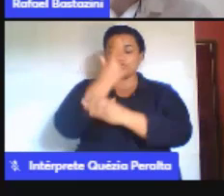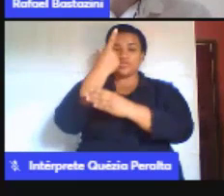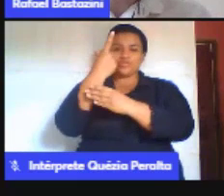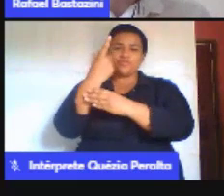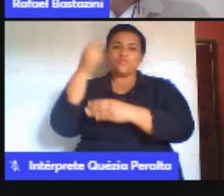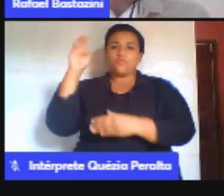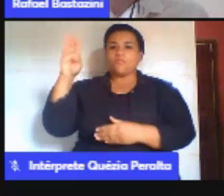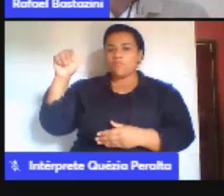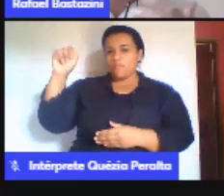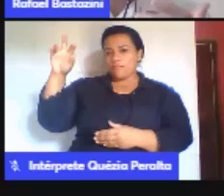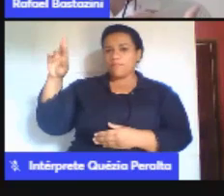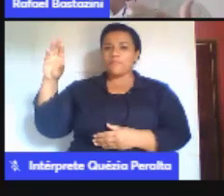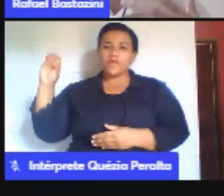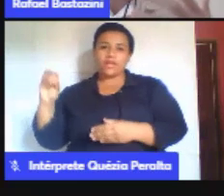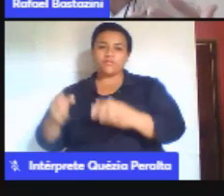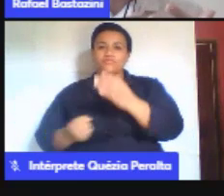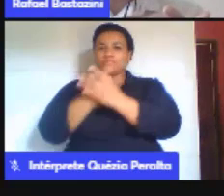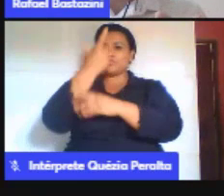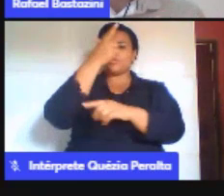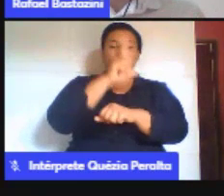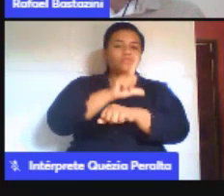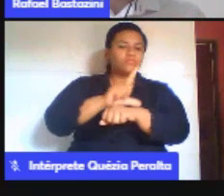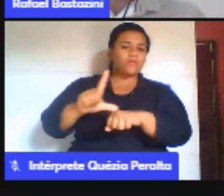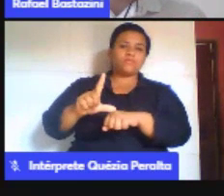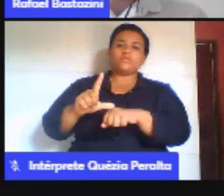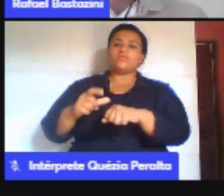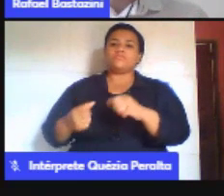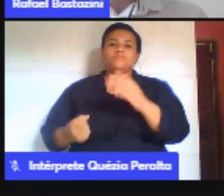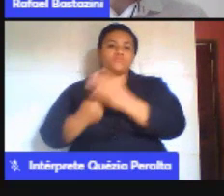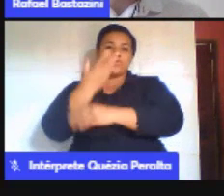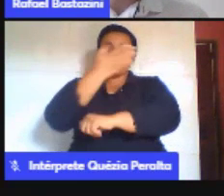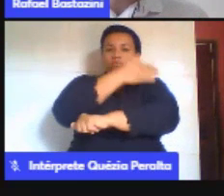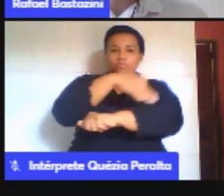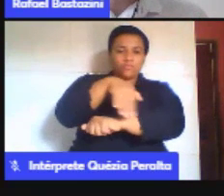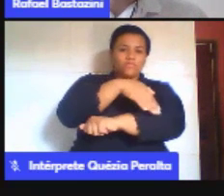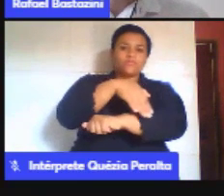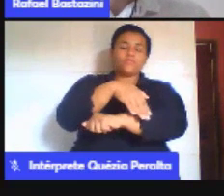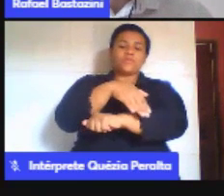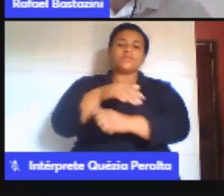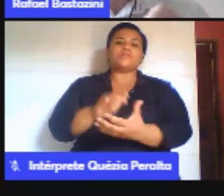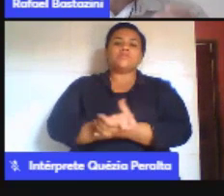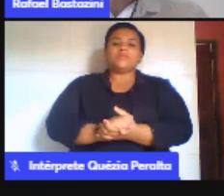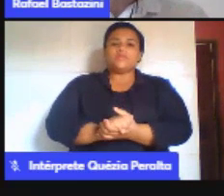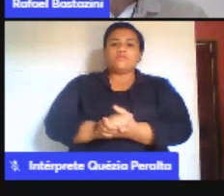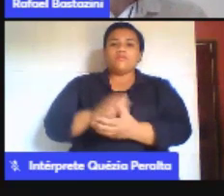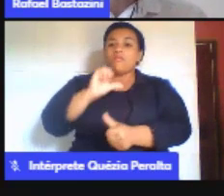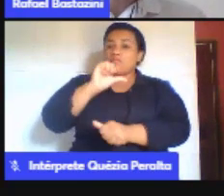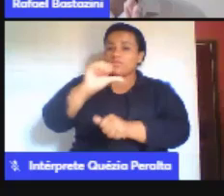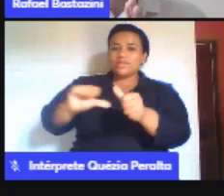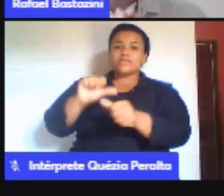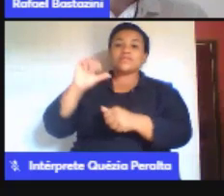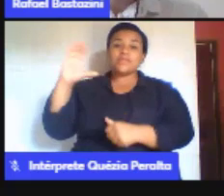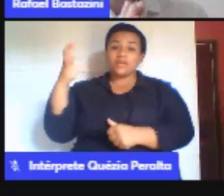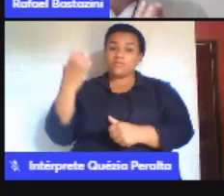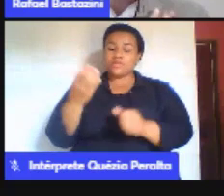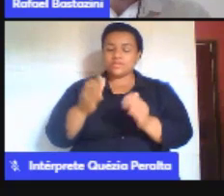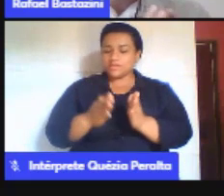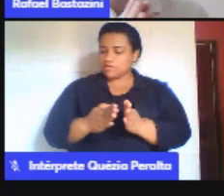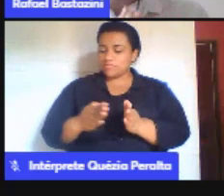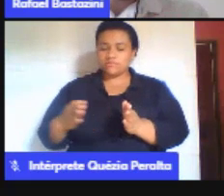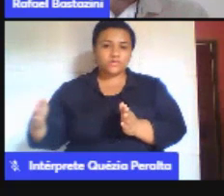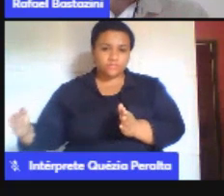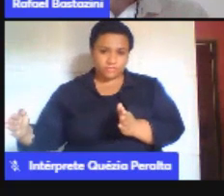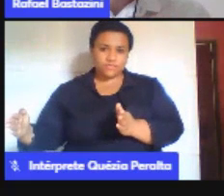a contextualização do que vinha acontecendo naquele período é muito importante para a